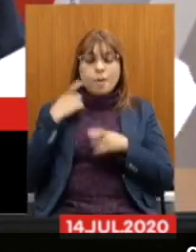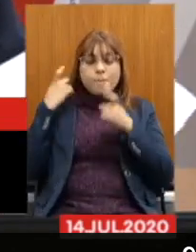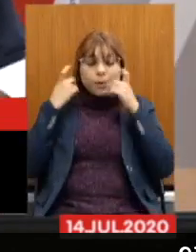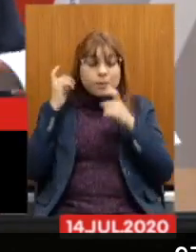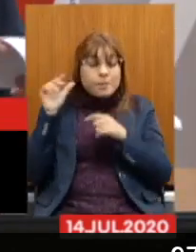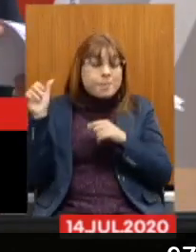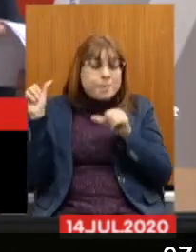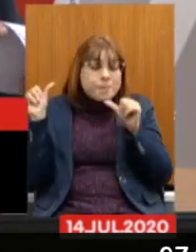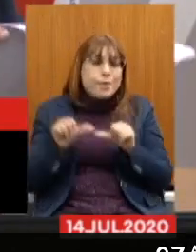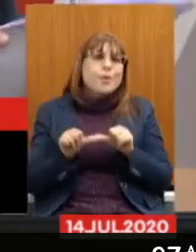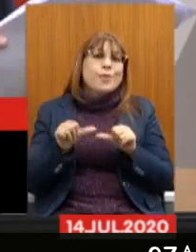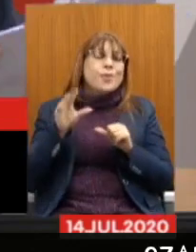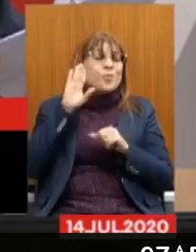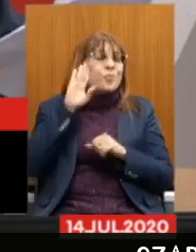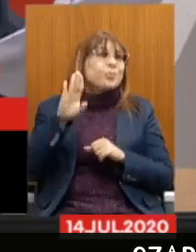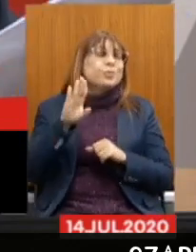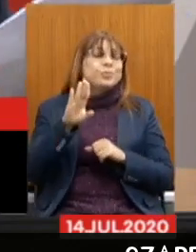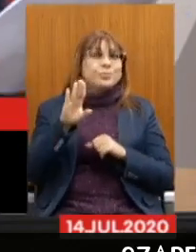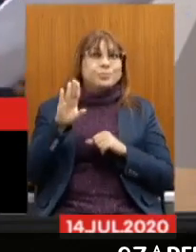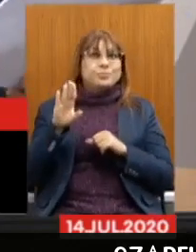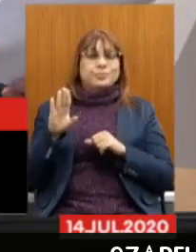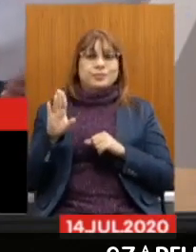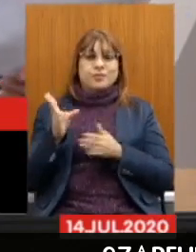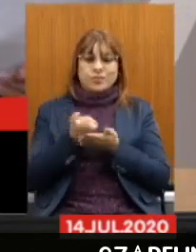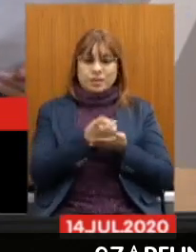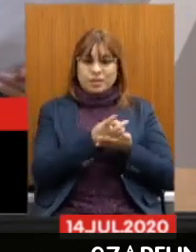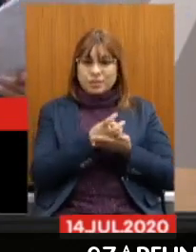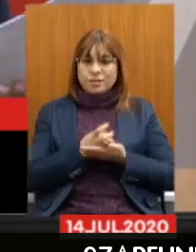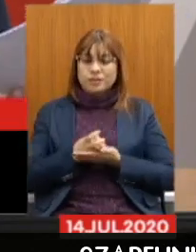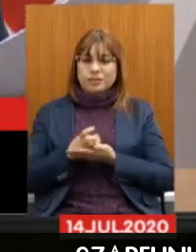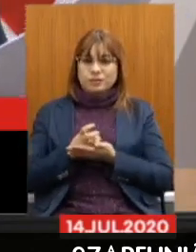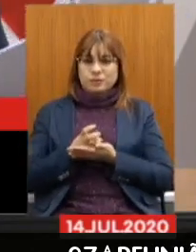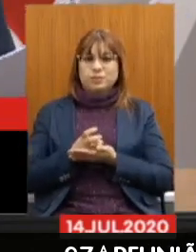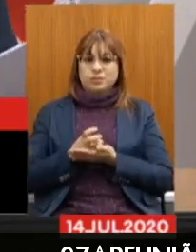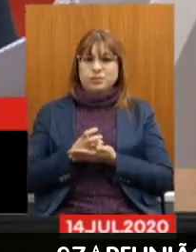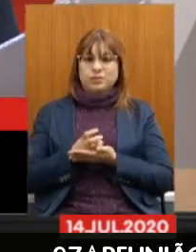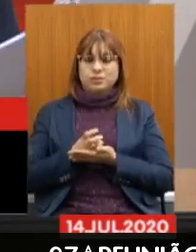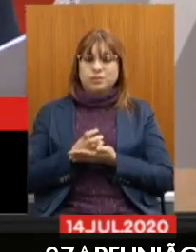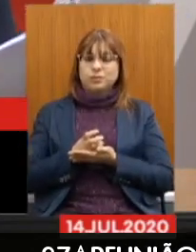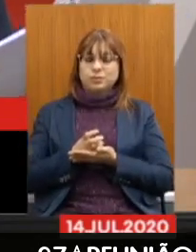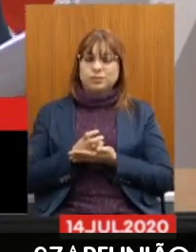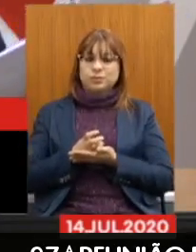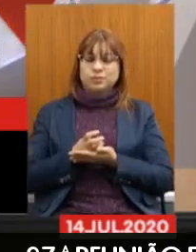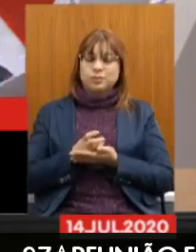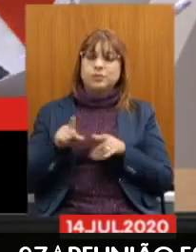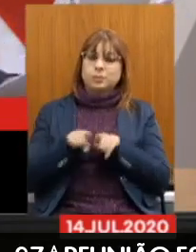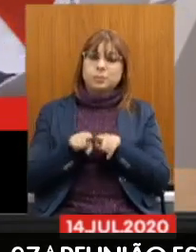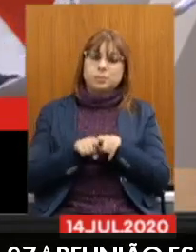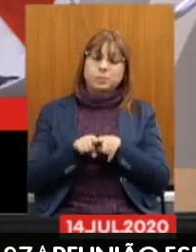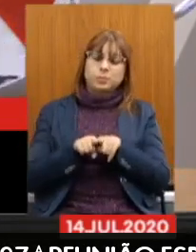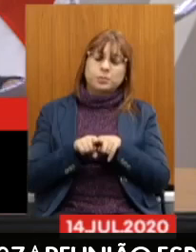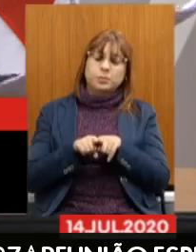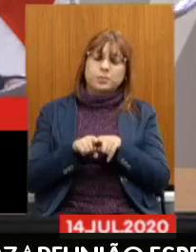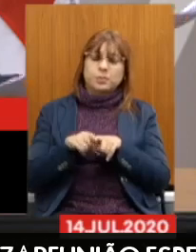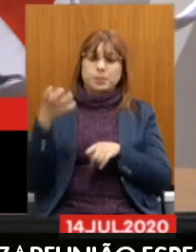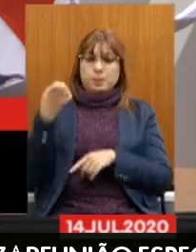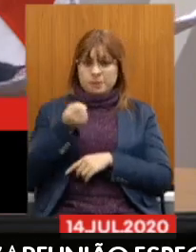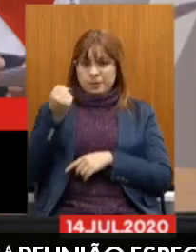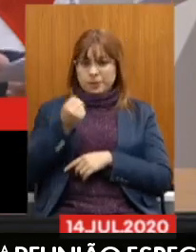preocupação é com a contribuição de inativo e a pensão por morte. São os dois